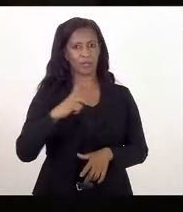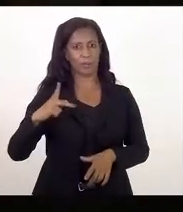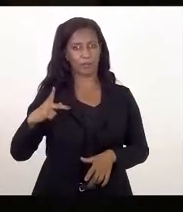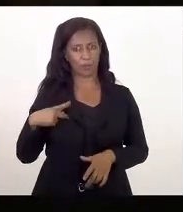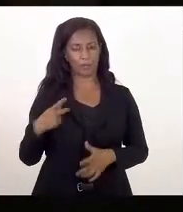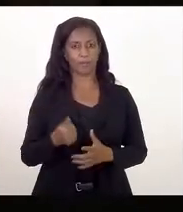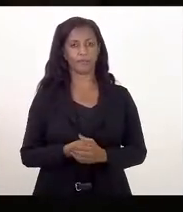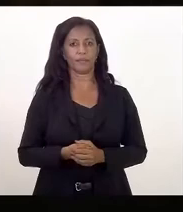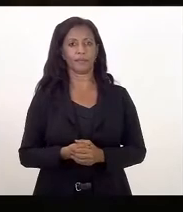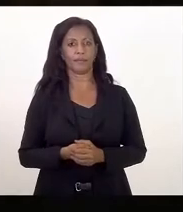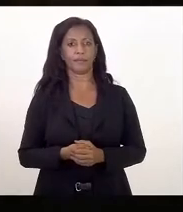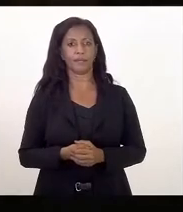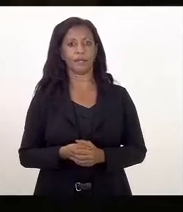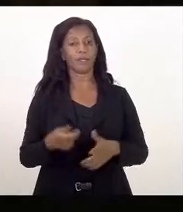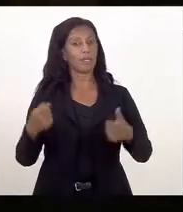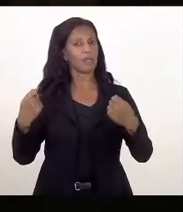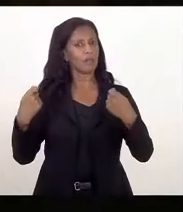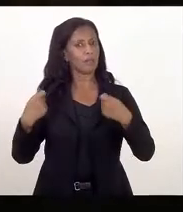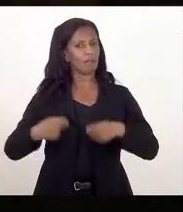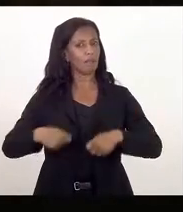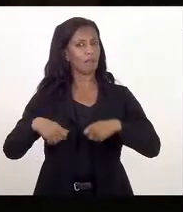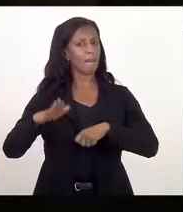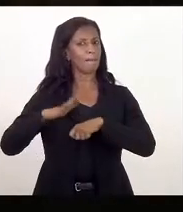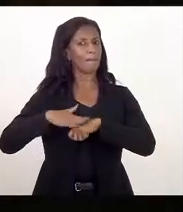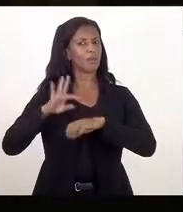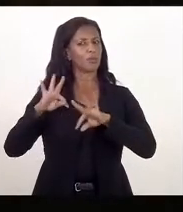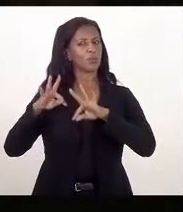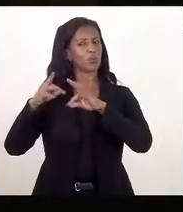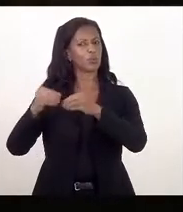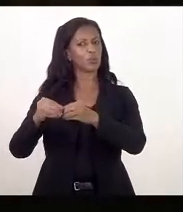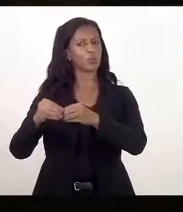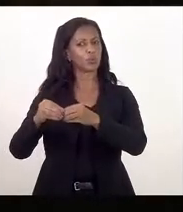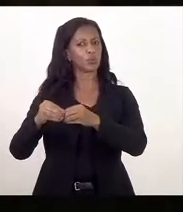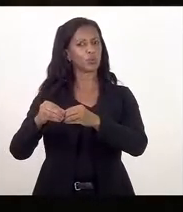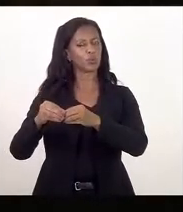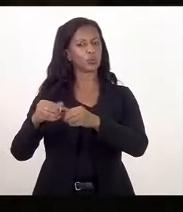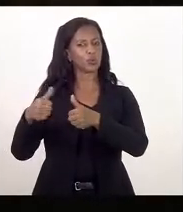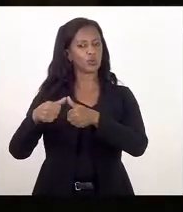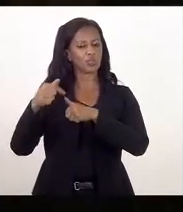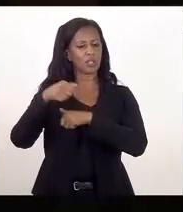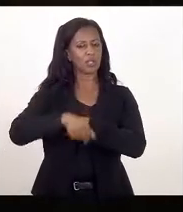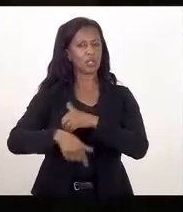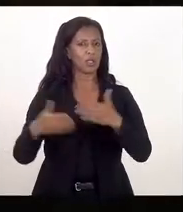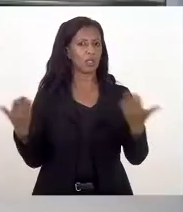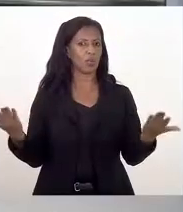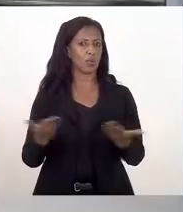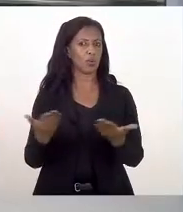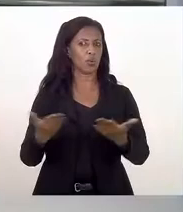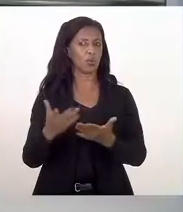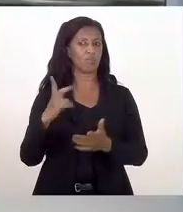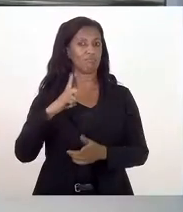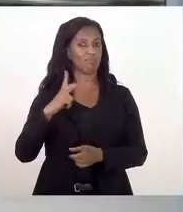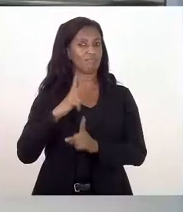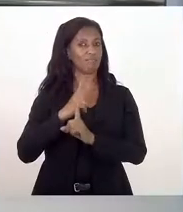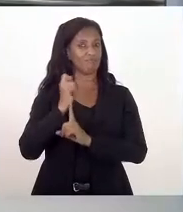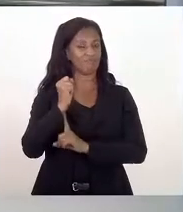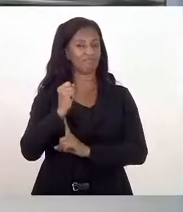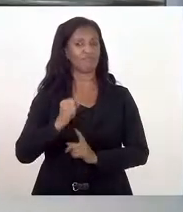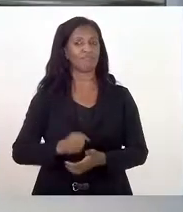Pública que merecem mais do que tudo estarem aqui hoje tendo essa grande vitória.